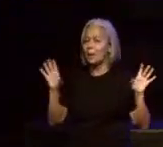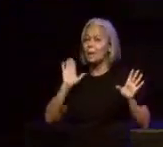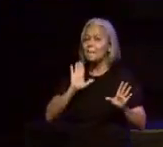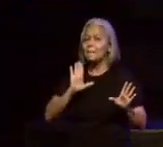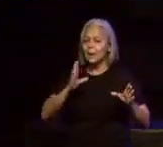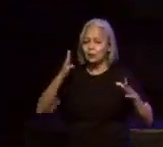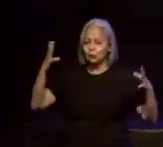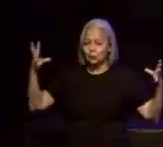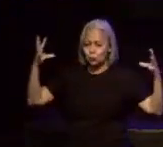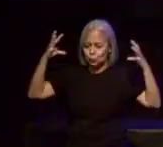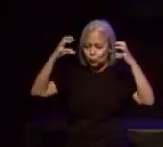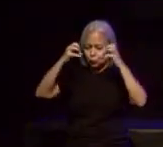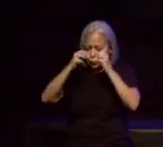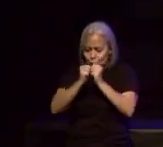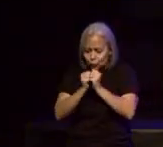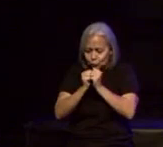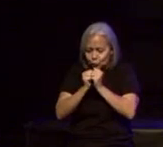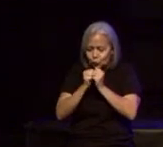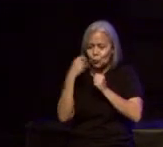só corpo.